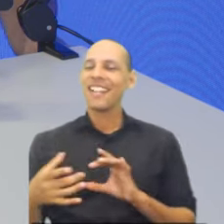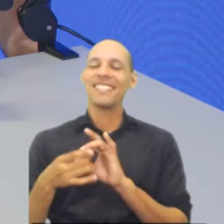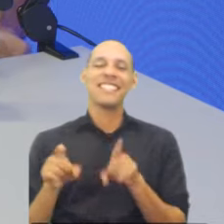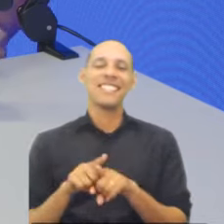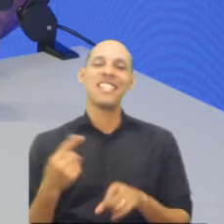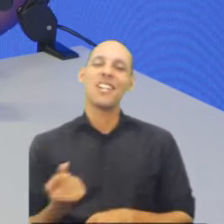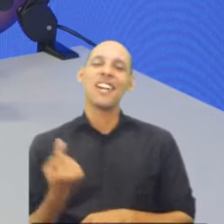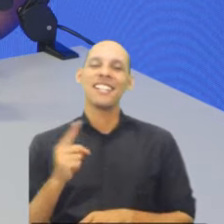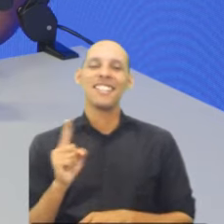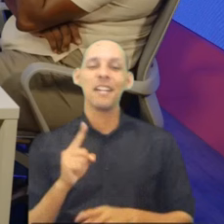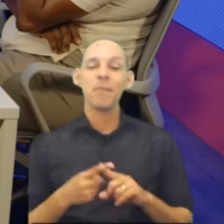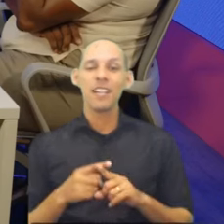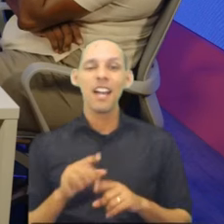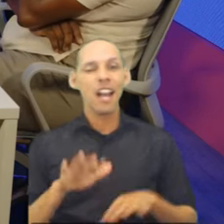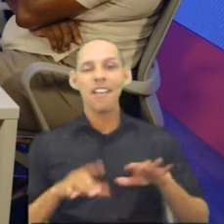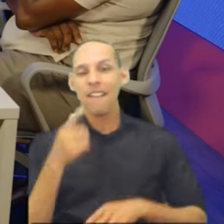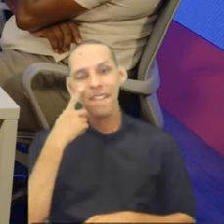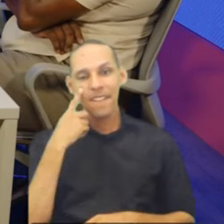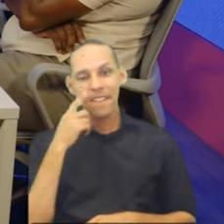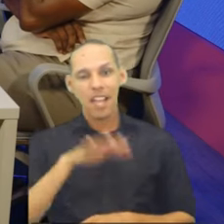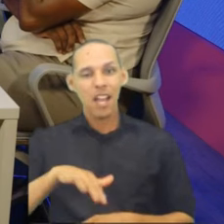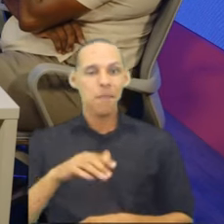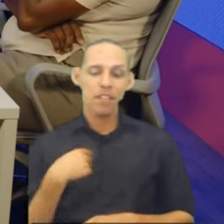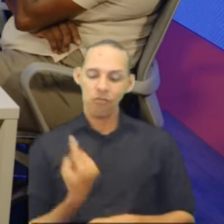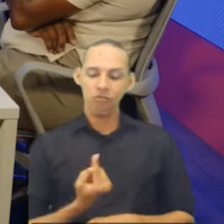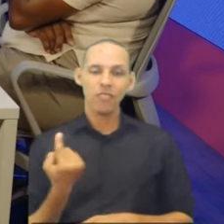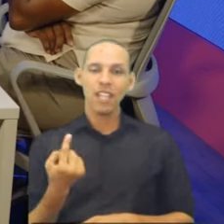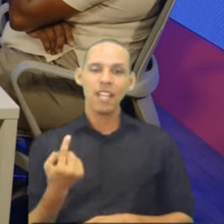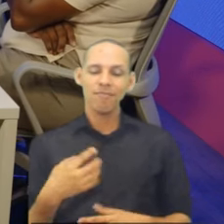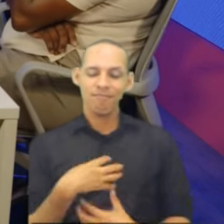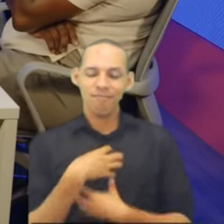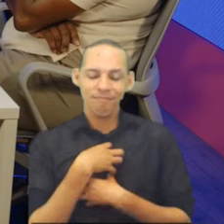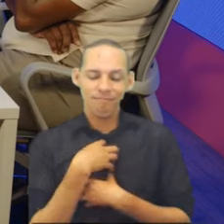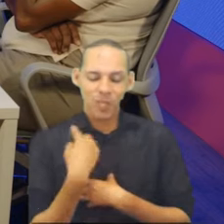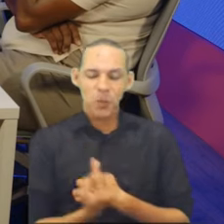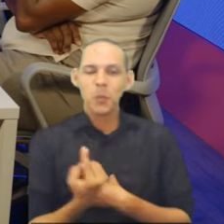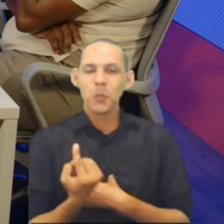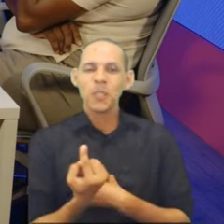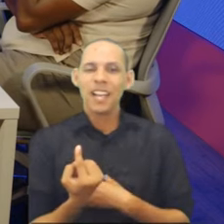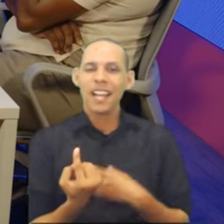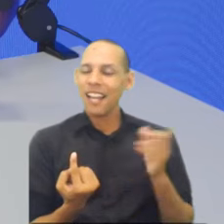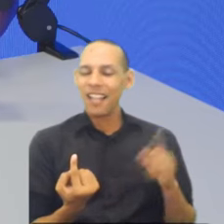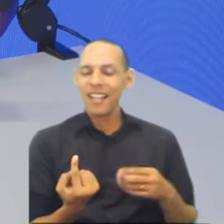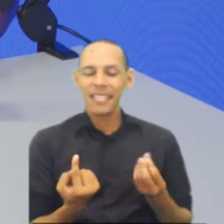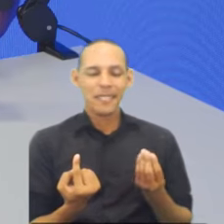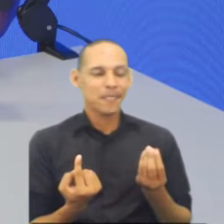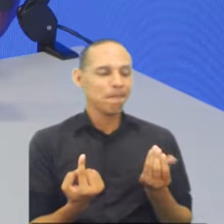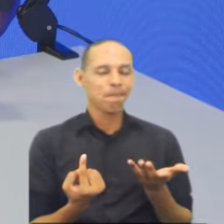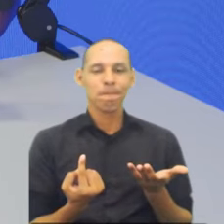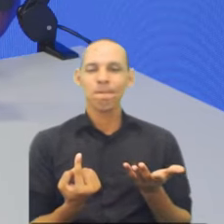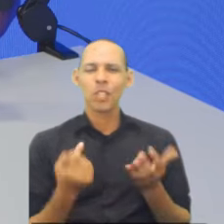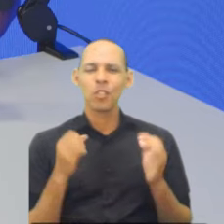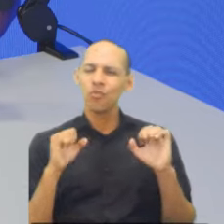também tava unida não tava sozinha é porque a gente se vê só né nesses ambientes é e a solidão a solidão é uma coisa